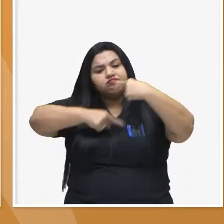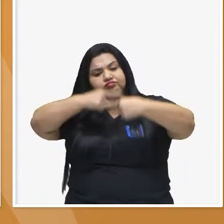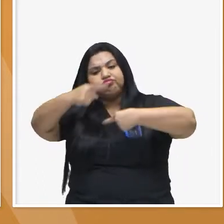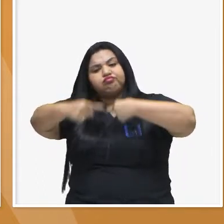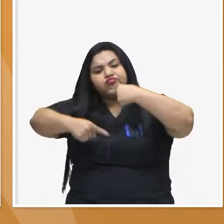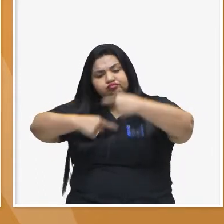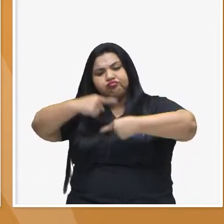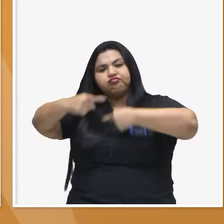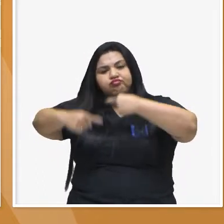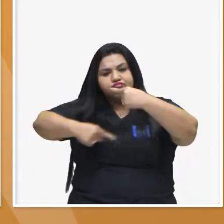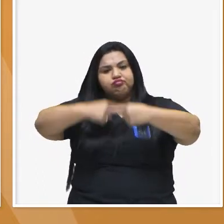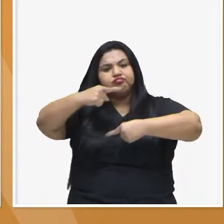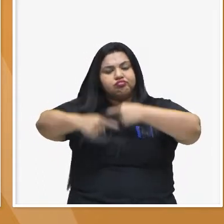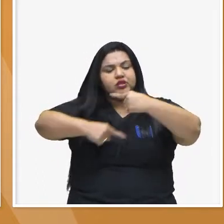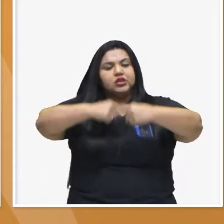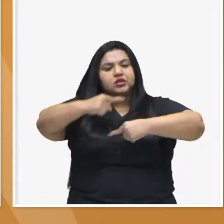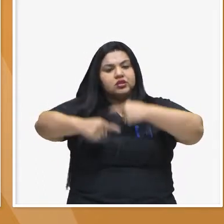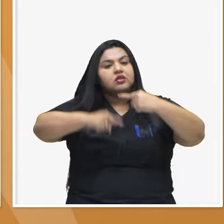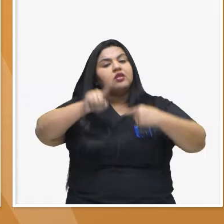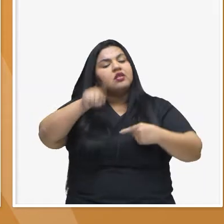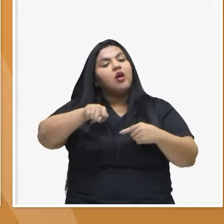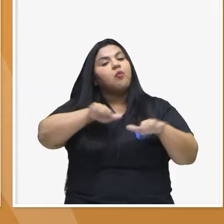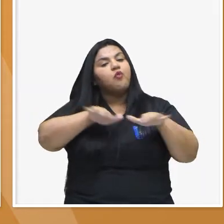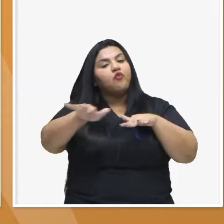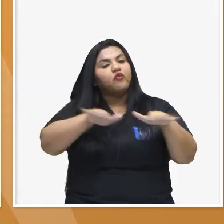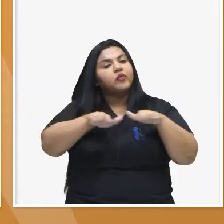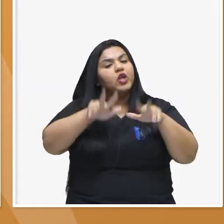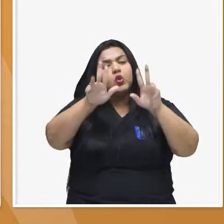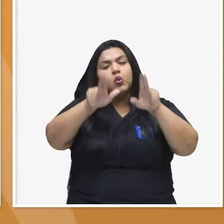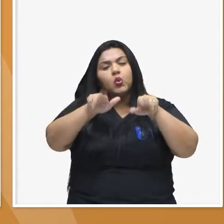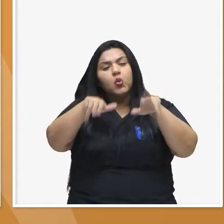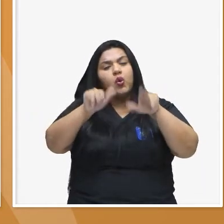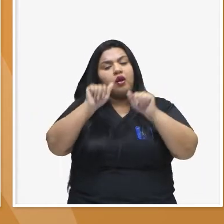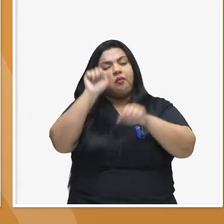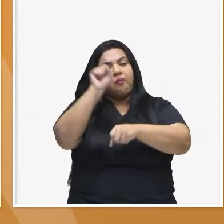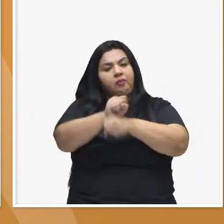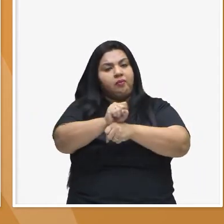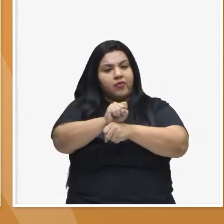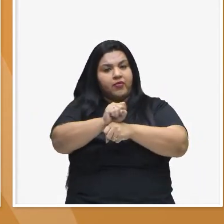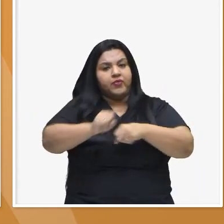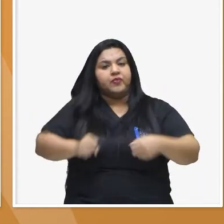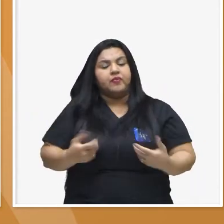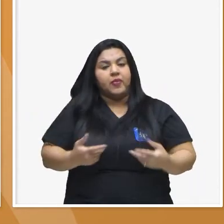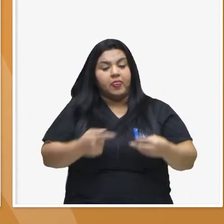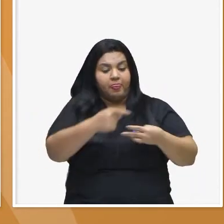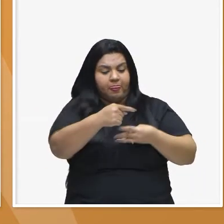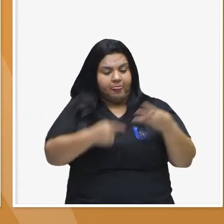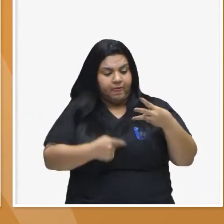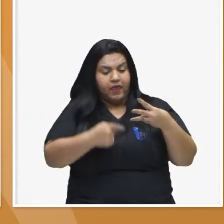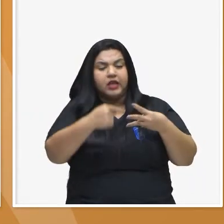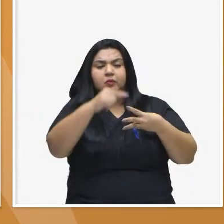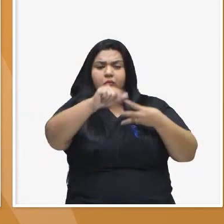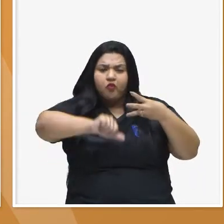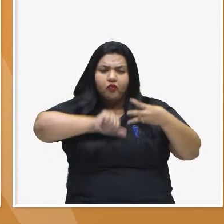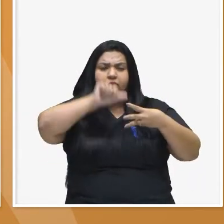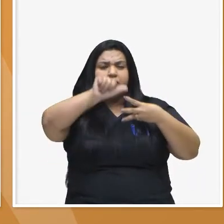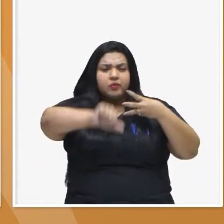é justamente esse movimento, né, constante entre tese, antítese e